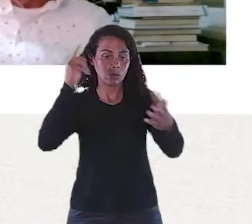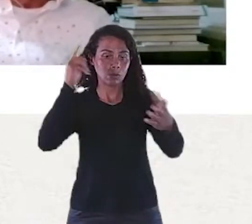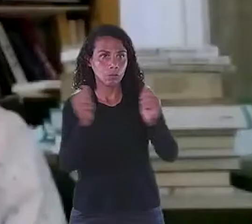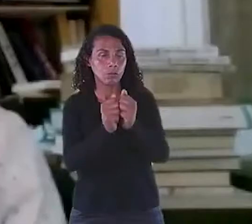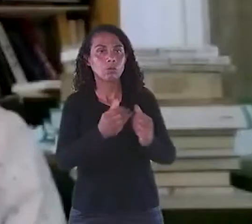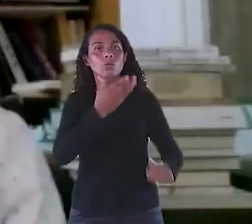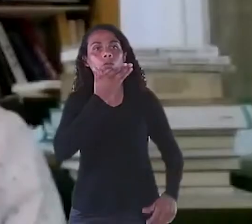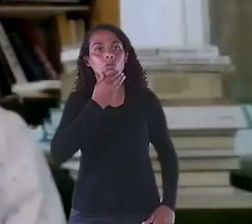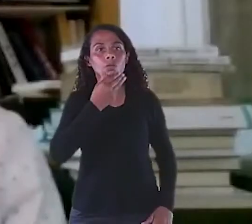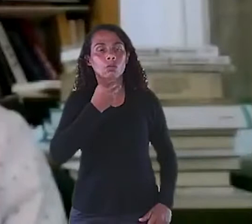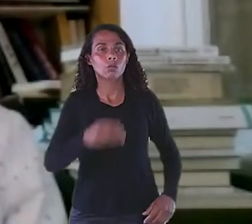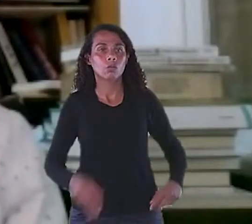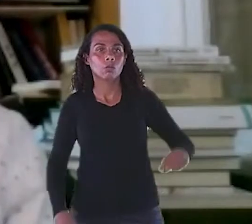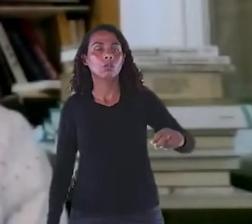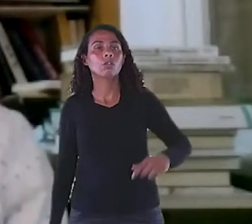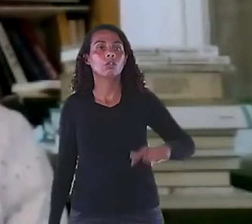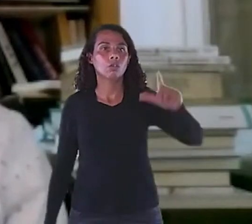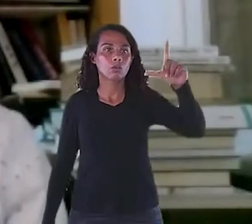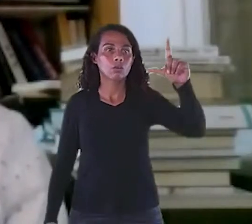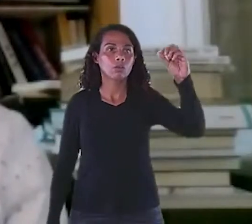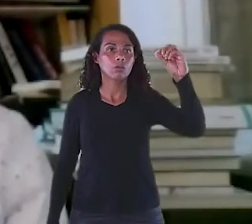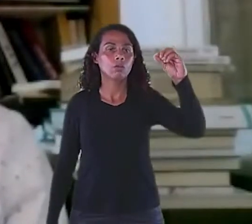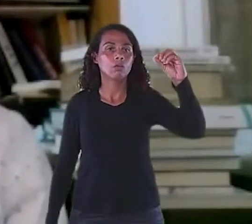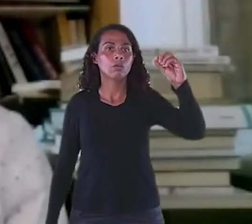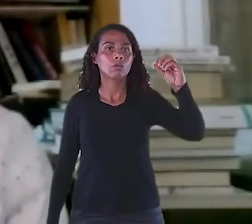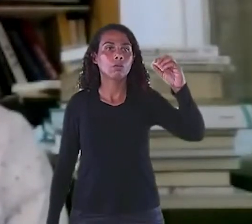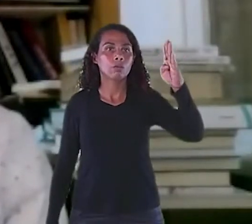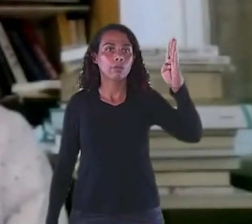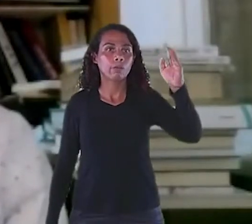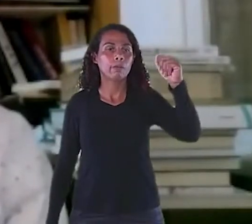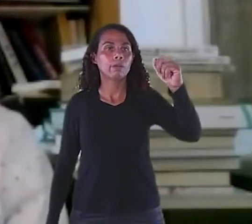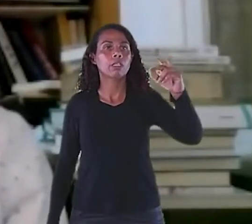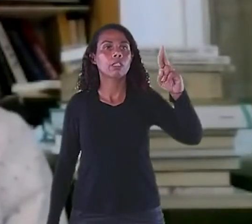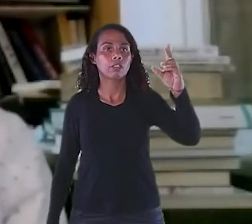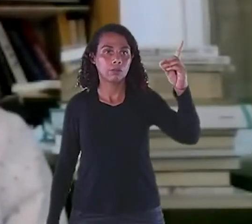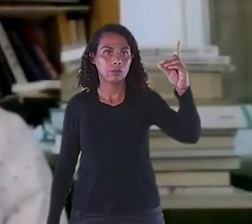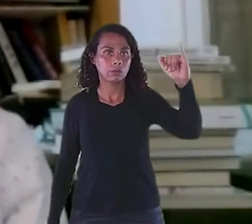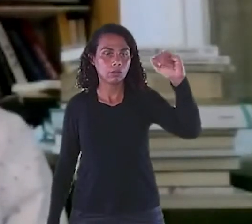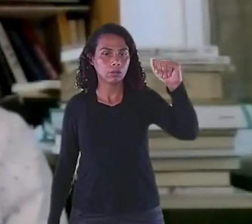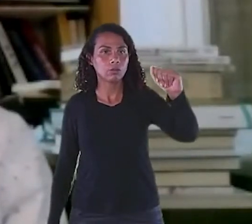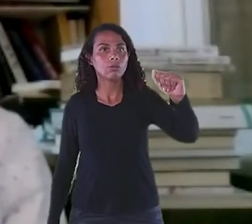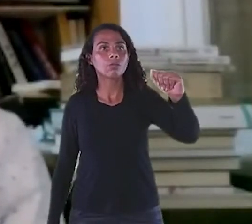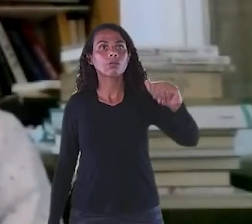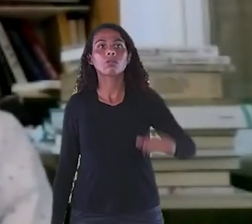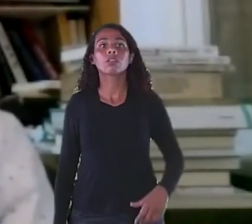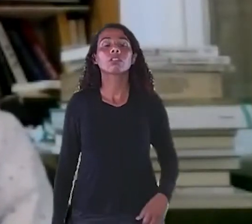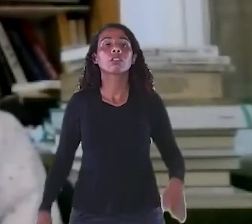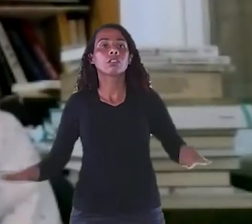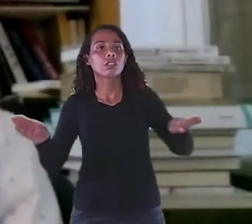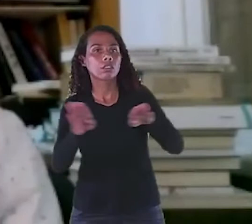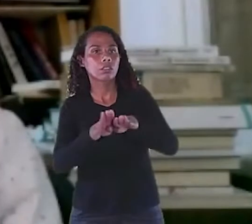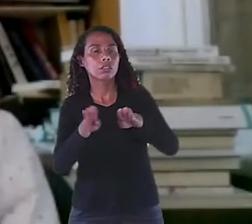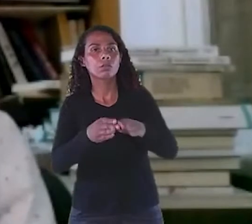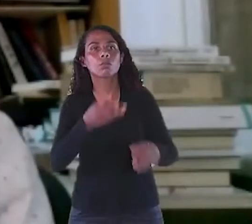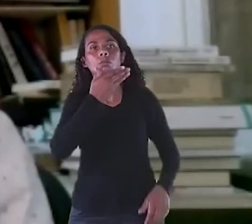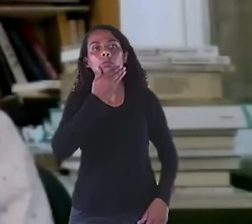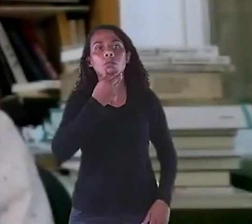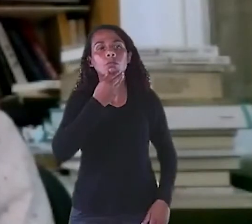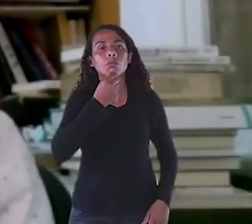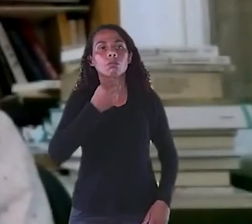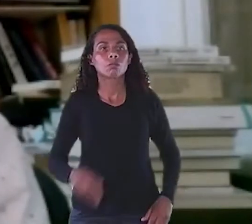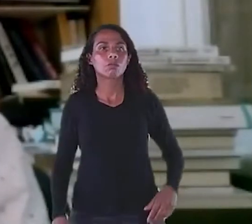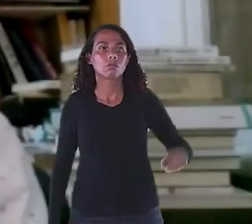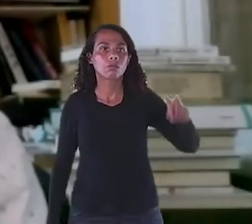era o Vinícius de Moraes, o velho Germano, bem mais tarde eu soube que era Jaime Ovalle, de quem